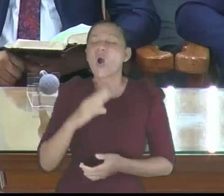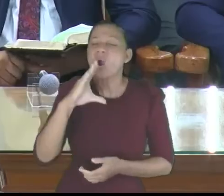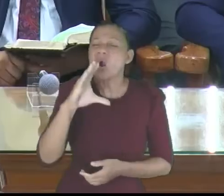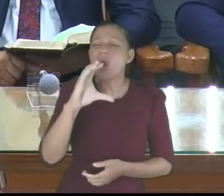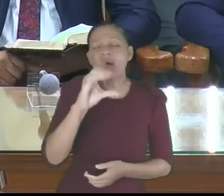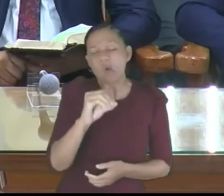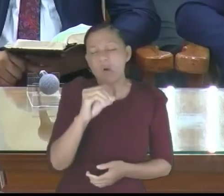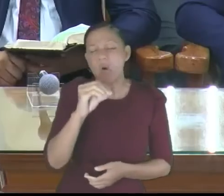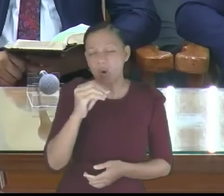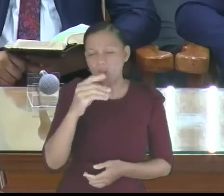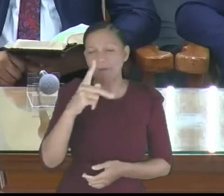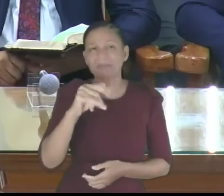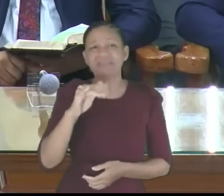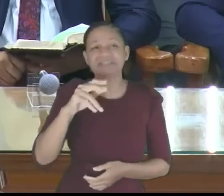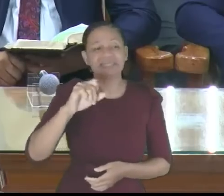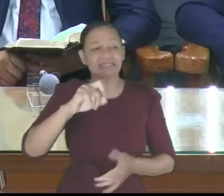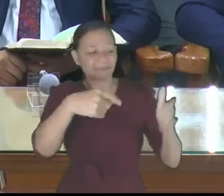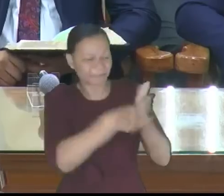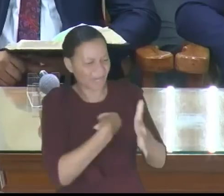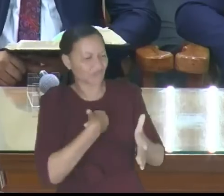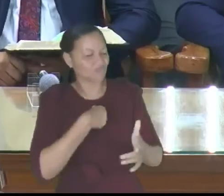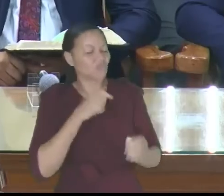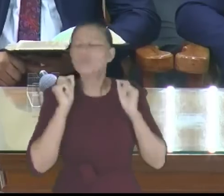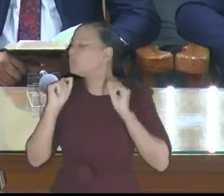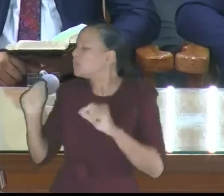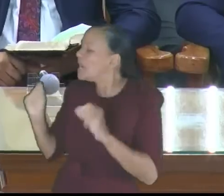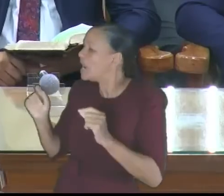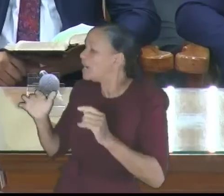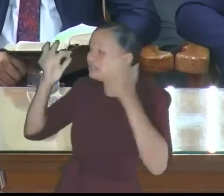eu respondo, sei não.